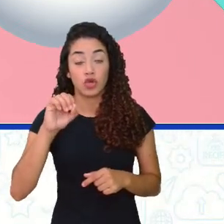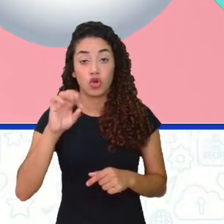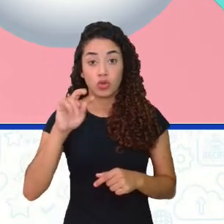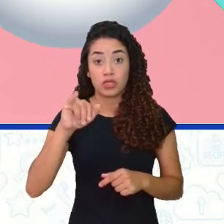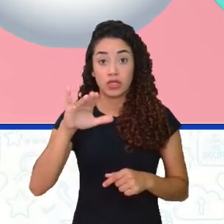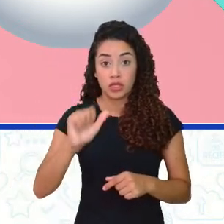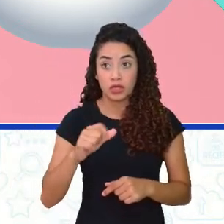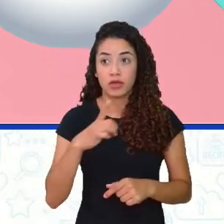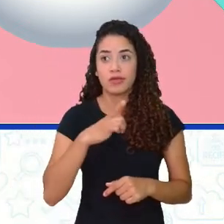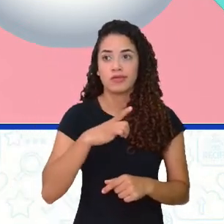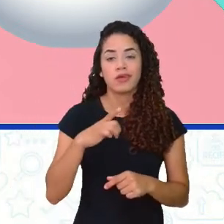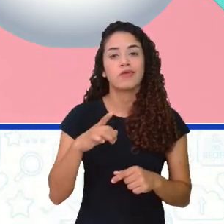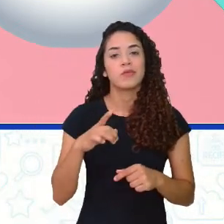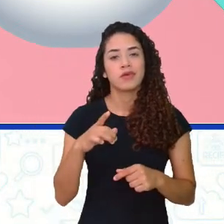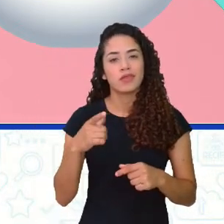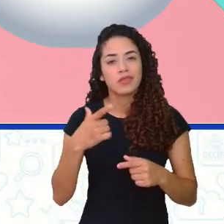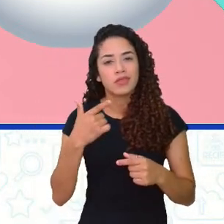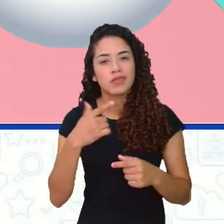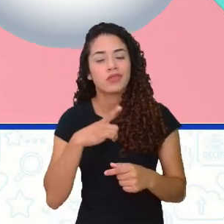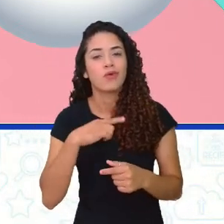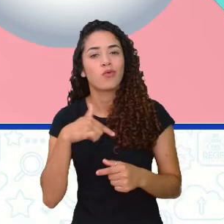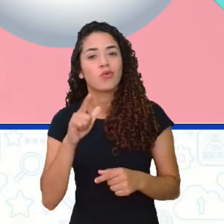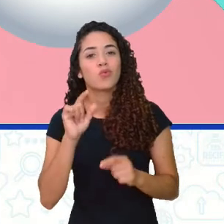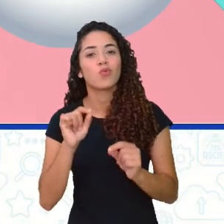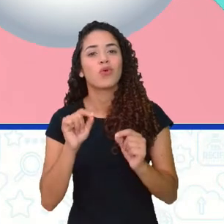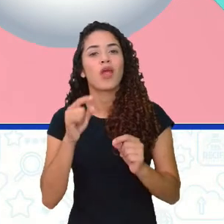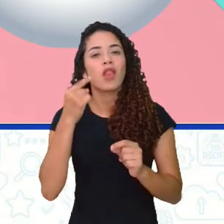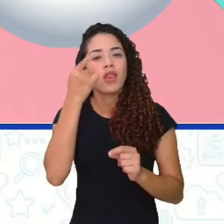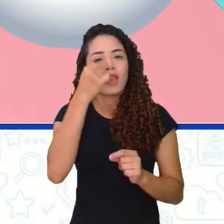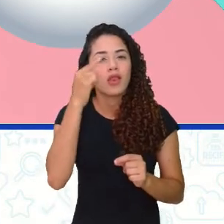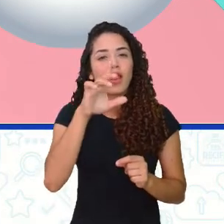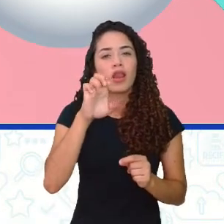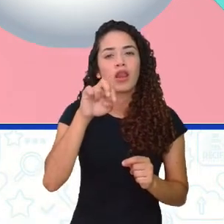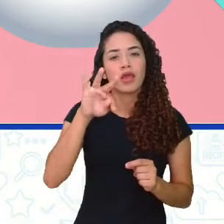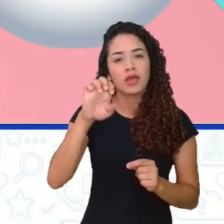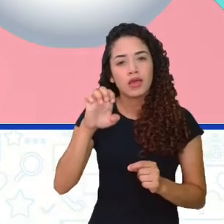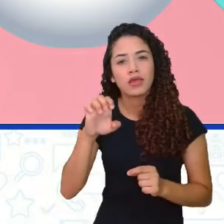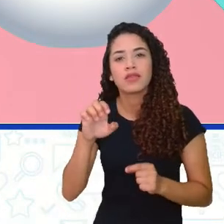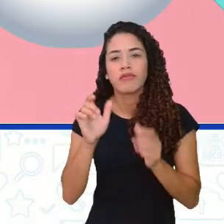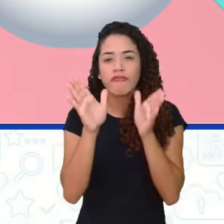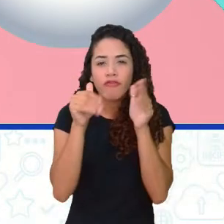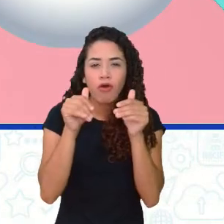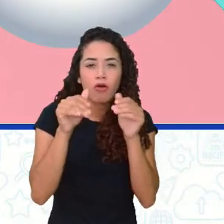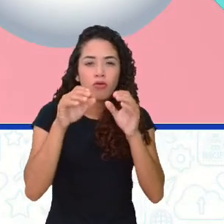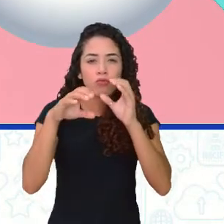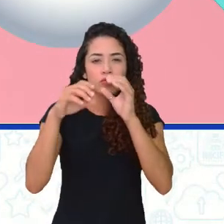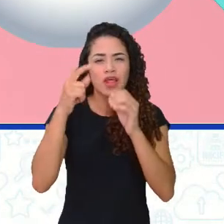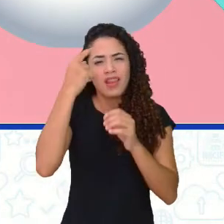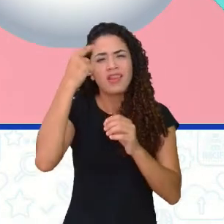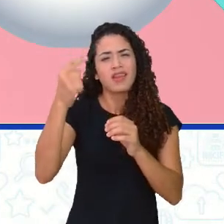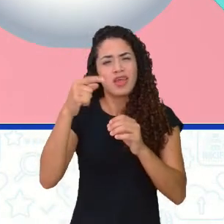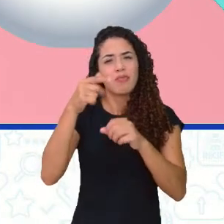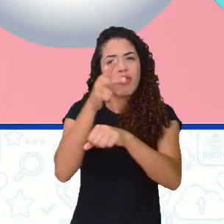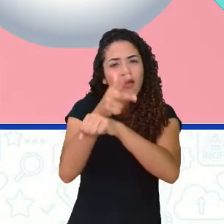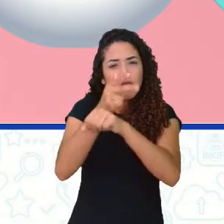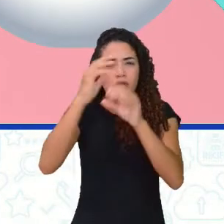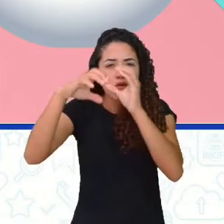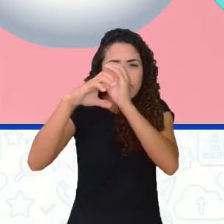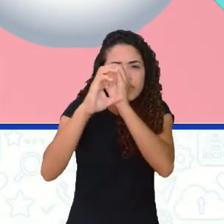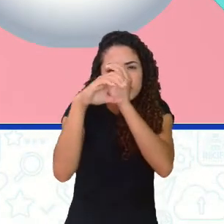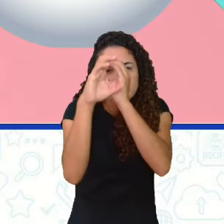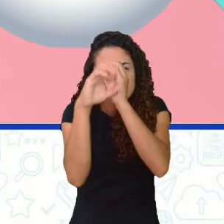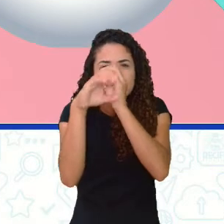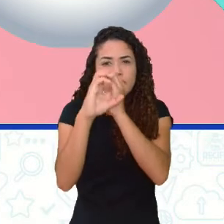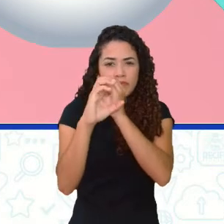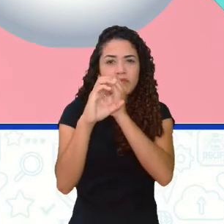é a nossa lente, né? A lente do foco. Como eu coloquei para vocês, na câmera, na máquina fotográfica, a gente tem muito o que